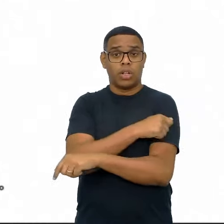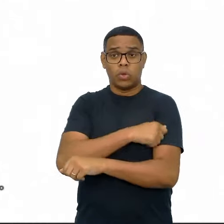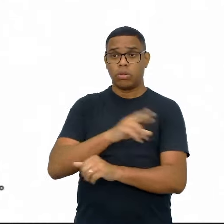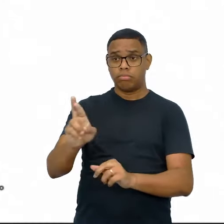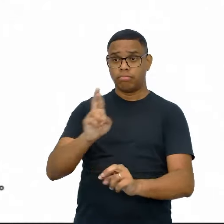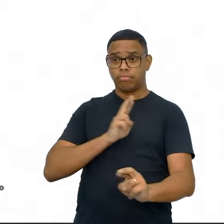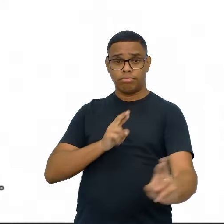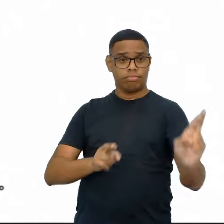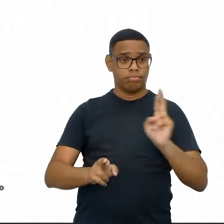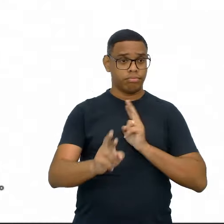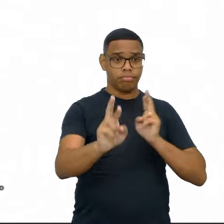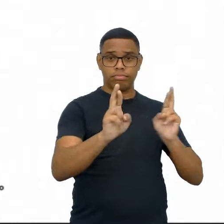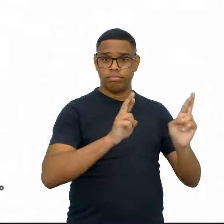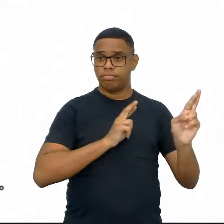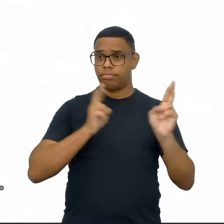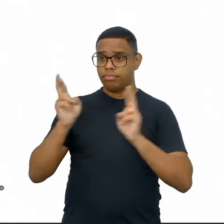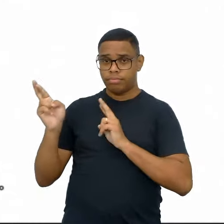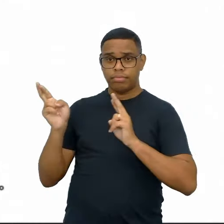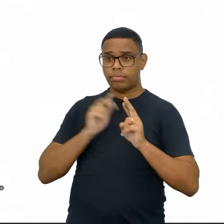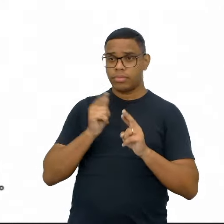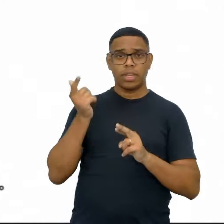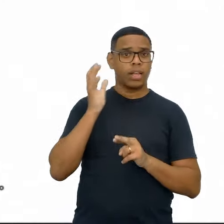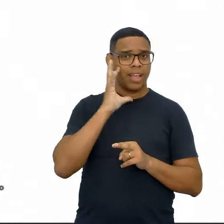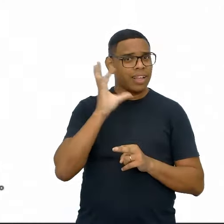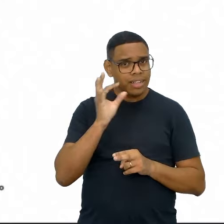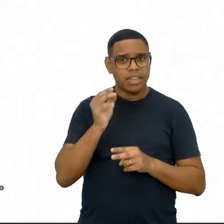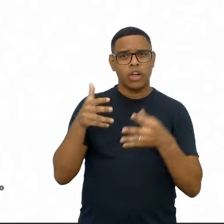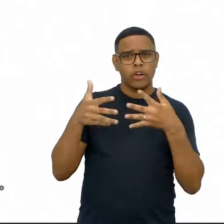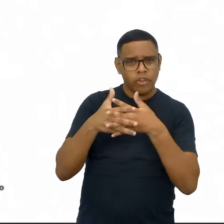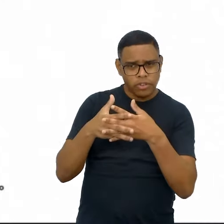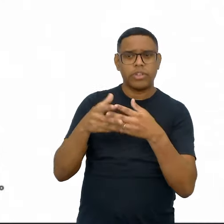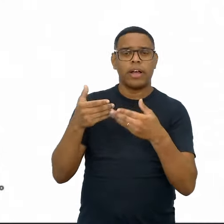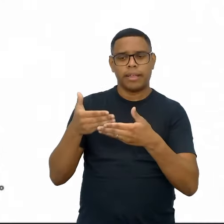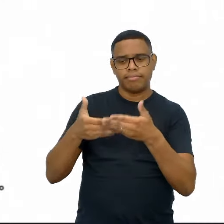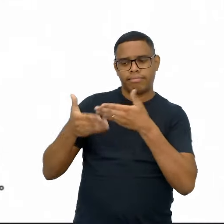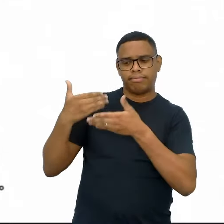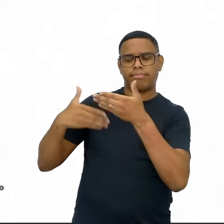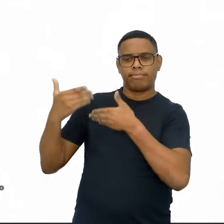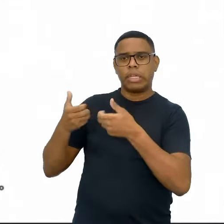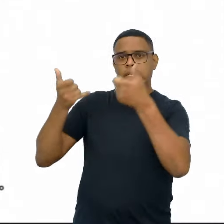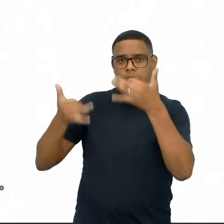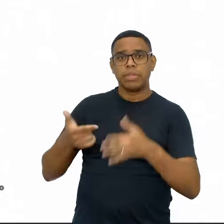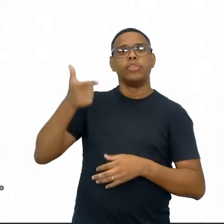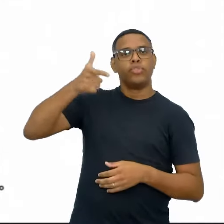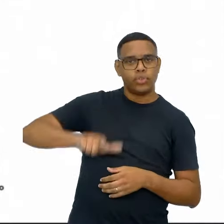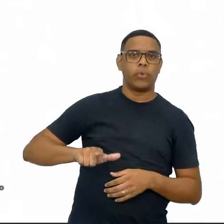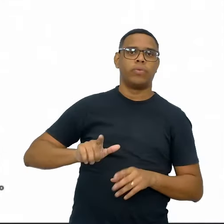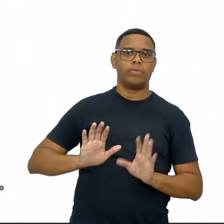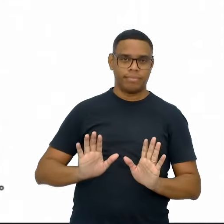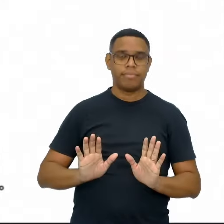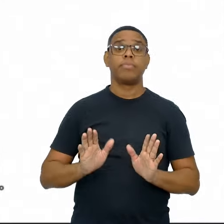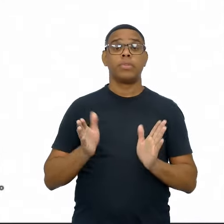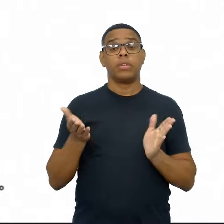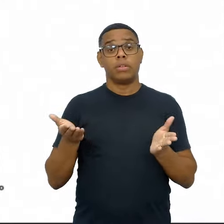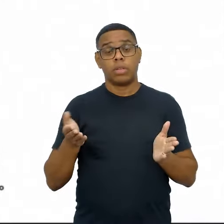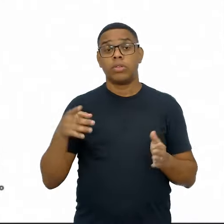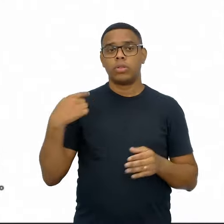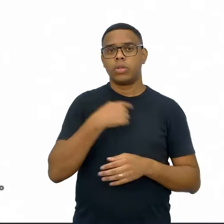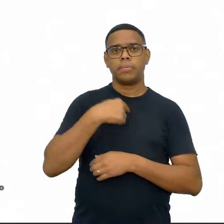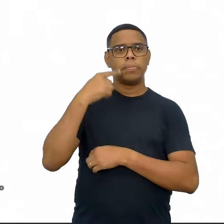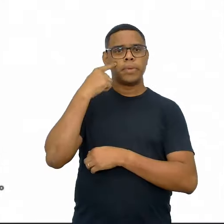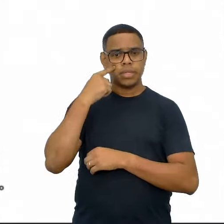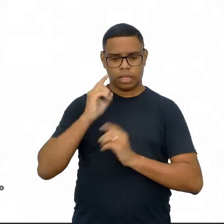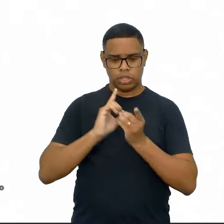né, que a gente não conseguiu, então a gente precisa dar um passinho para trás. E aí, nessa hora, nós podemos repensar a